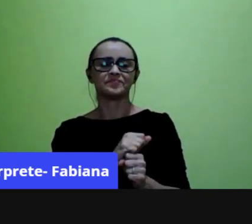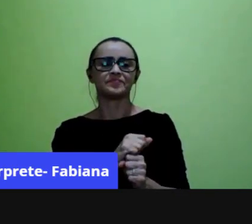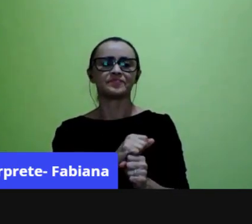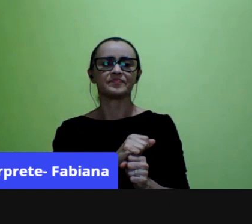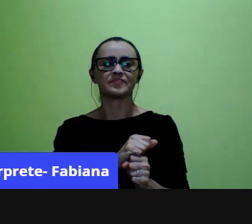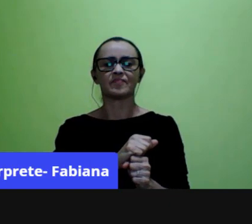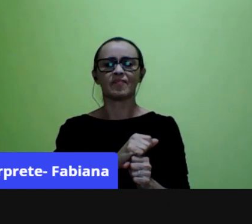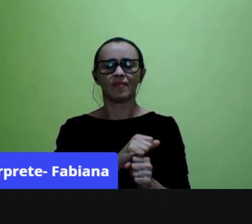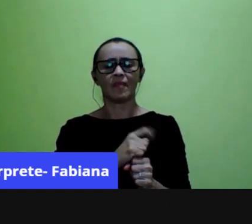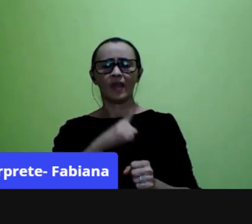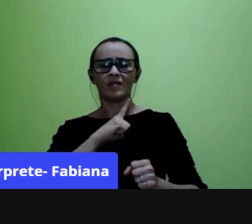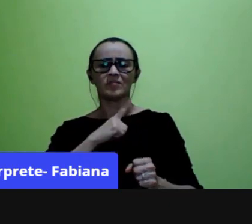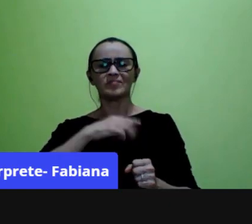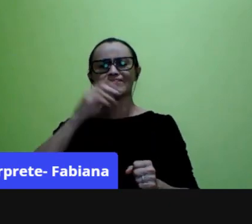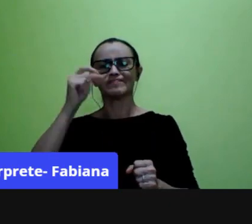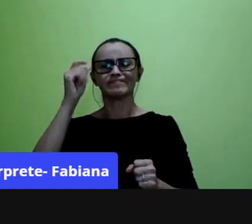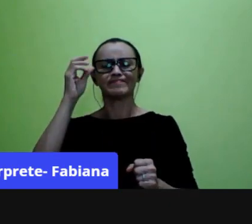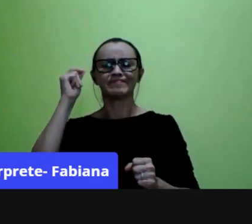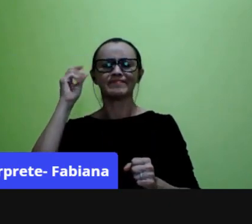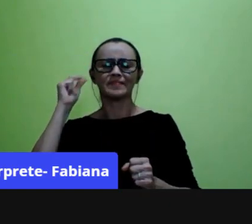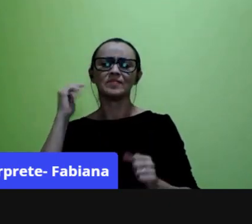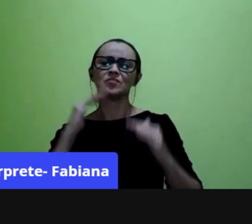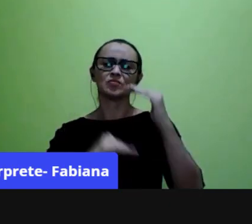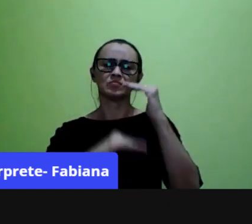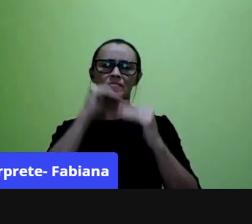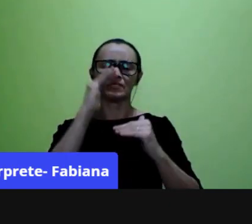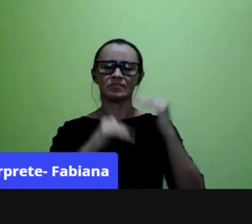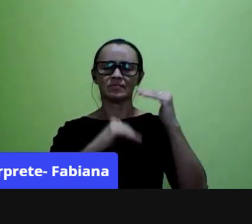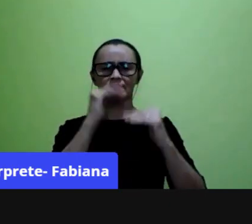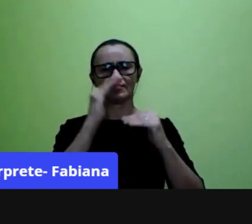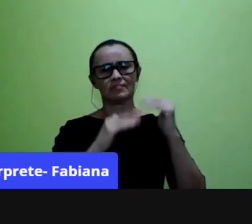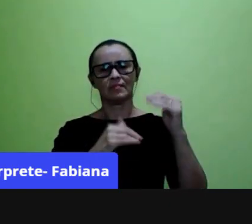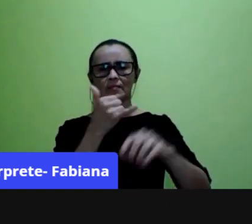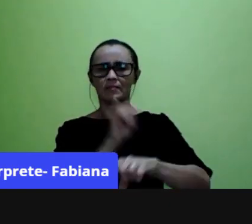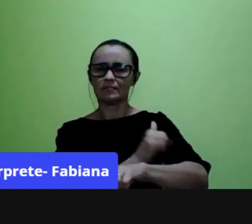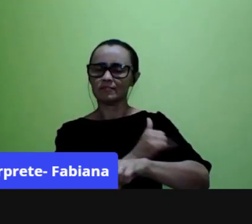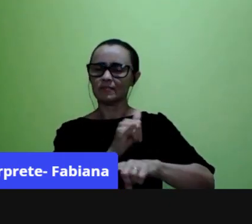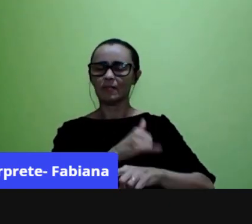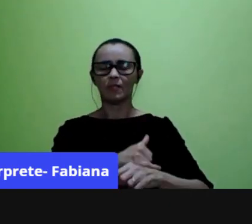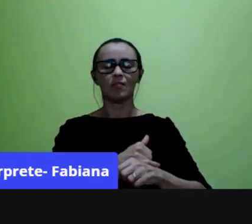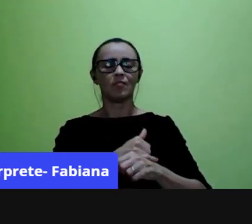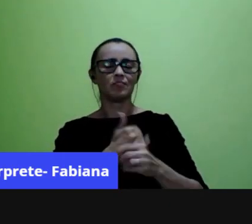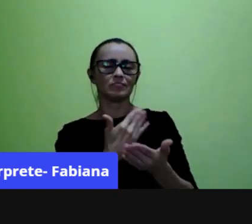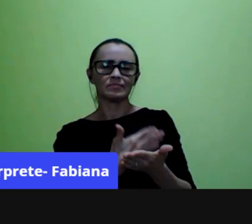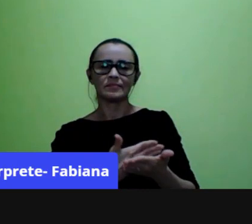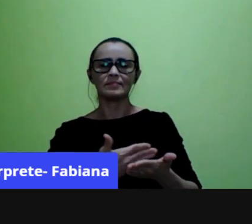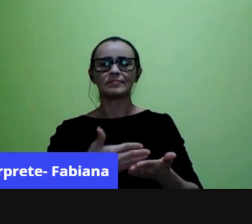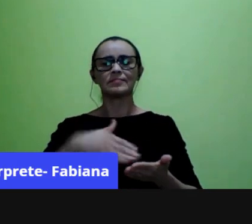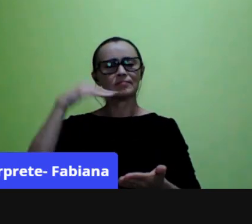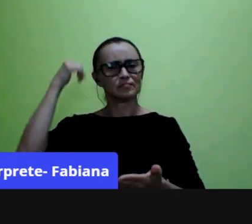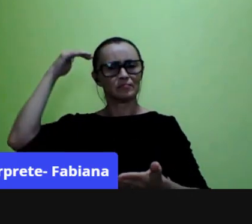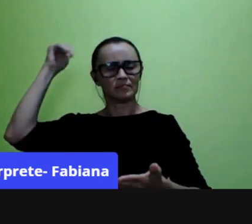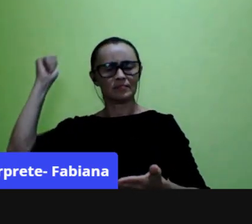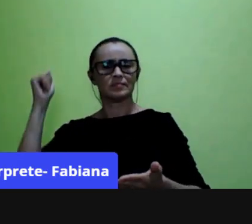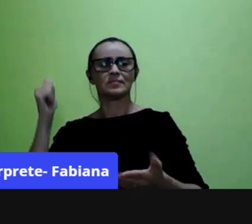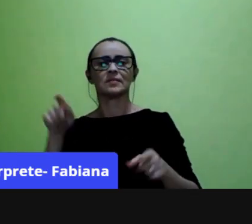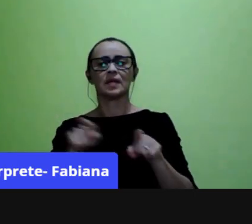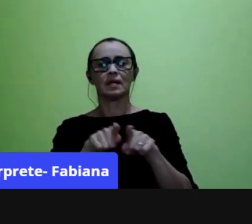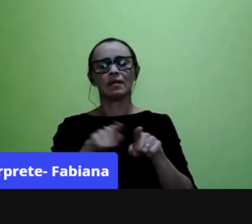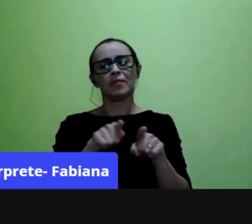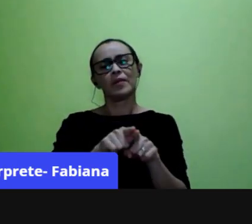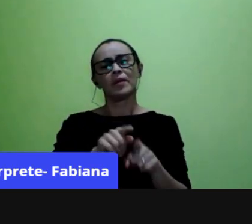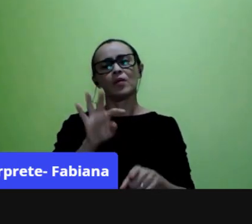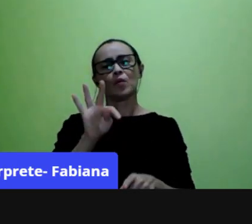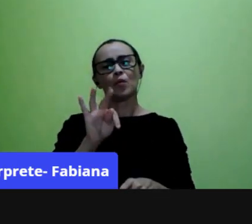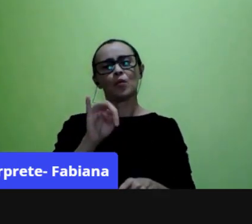desde de quando os youtubers começaram a ficar muito famosos, né? Quando aplicativos como o TikTok